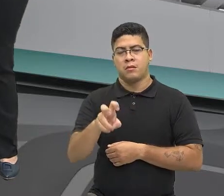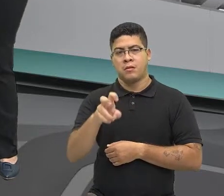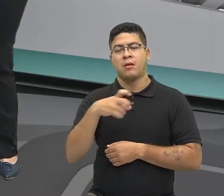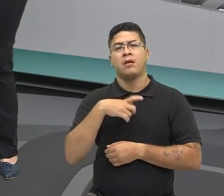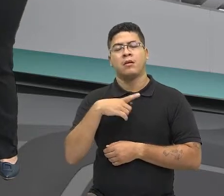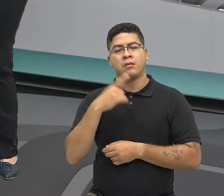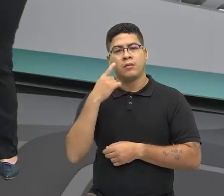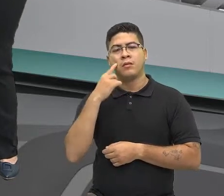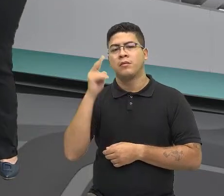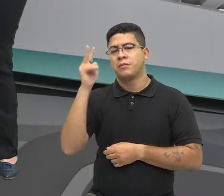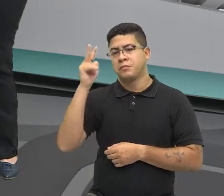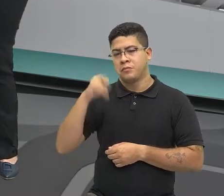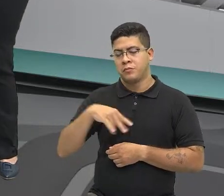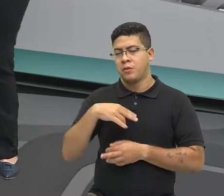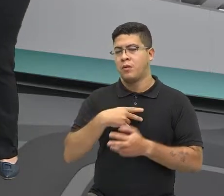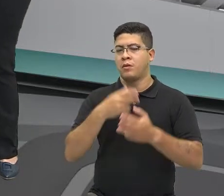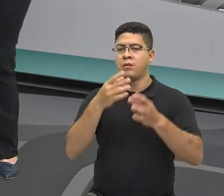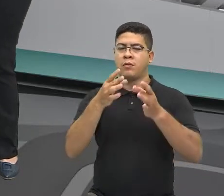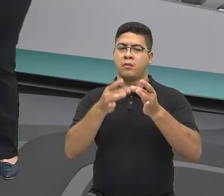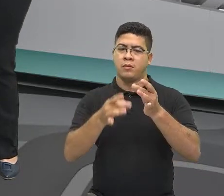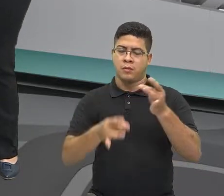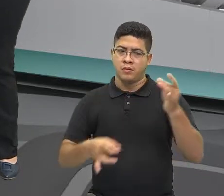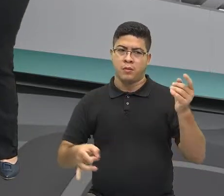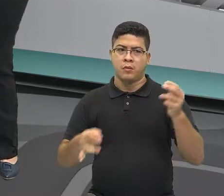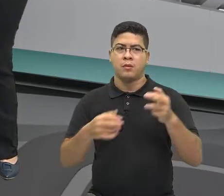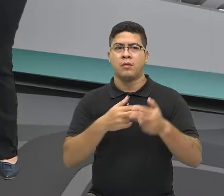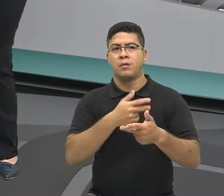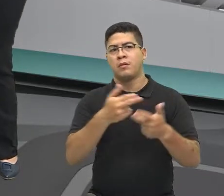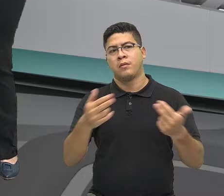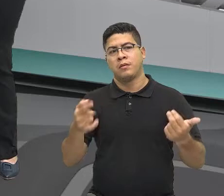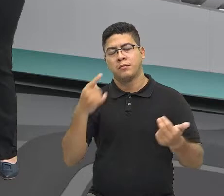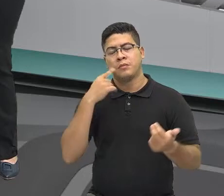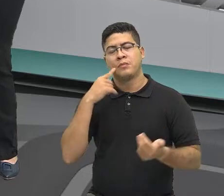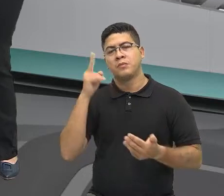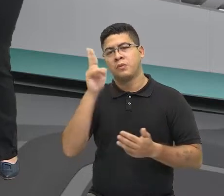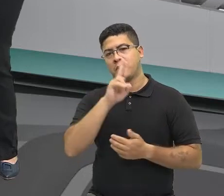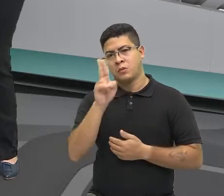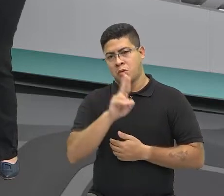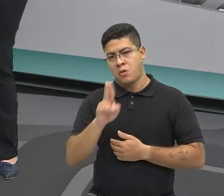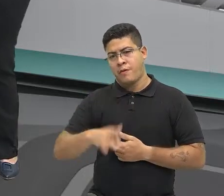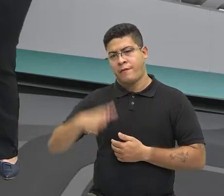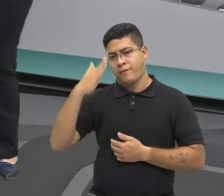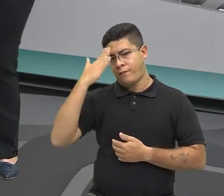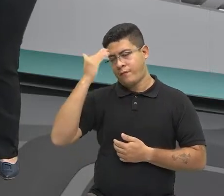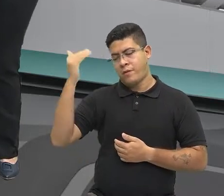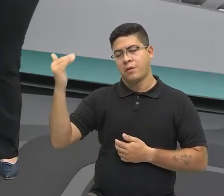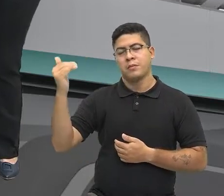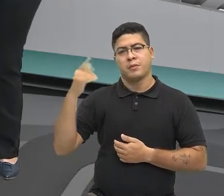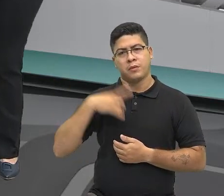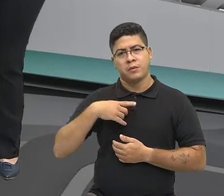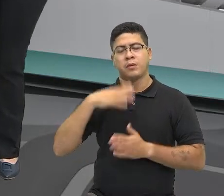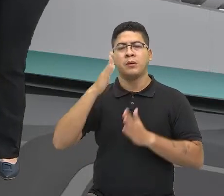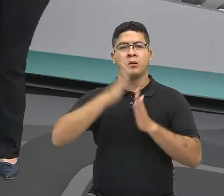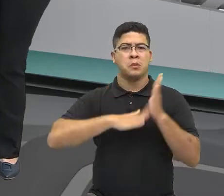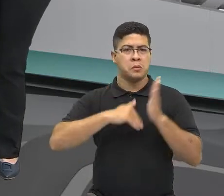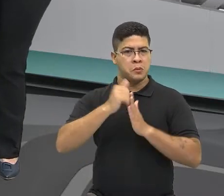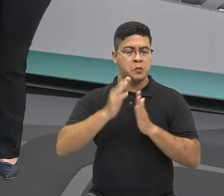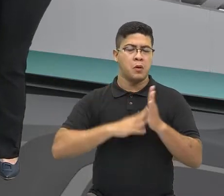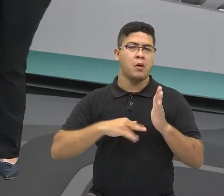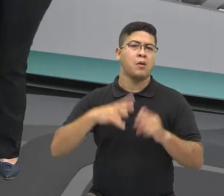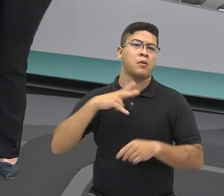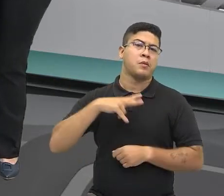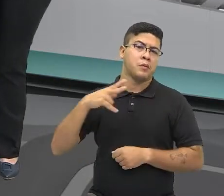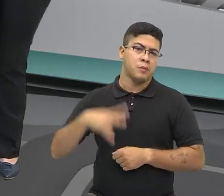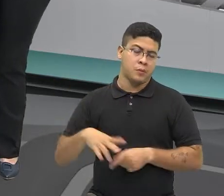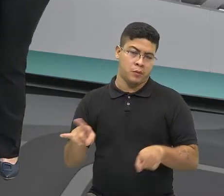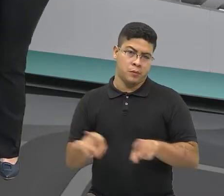de Sá, Cortez Rodrigues, Alfredo Guisado, Eduardo Guimarães, Santa Rita Pintor e do brasileiro Ronald